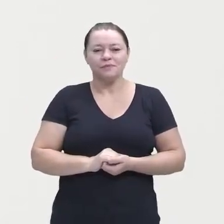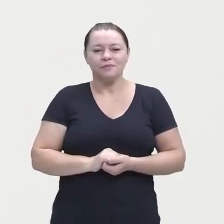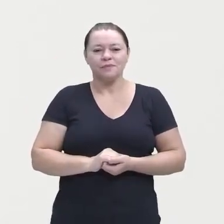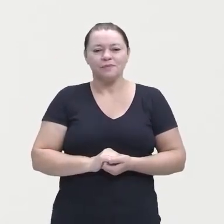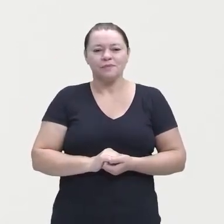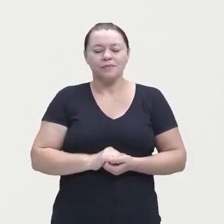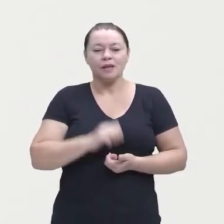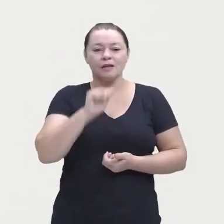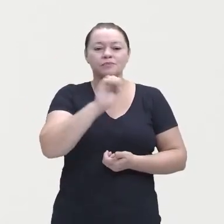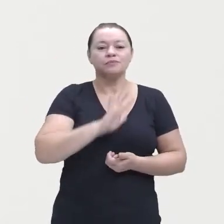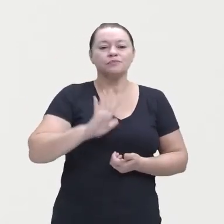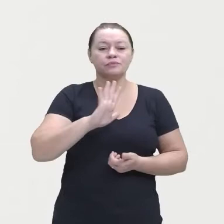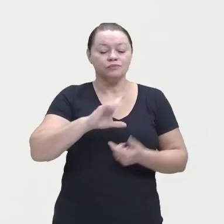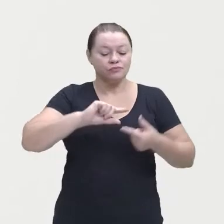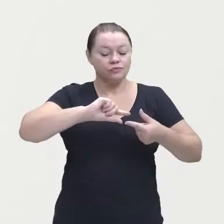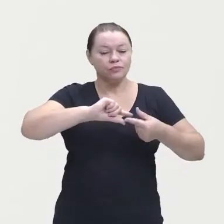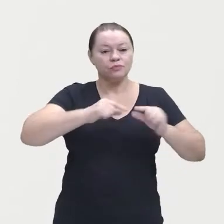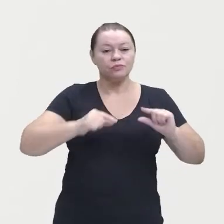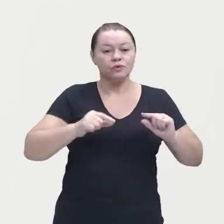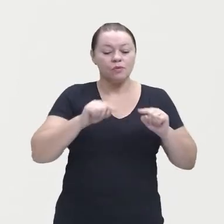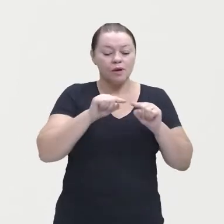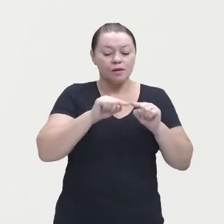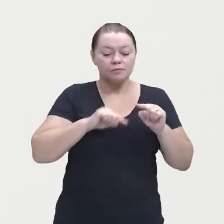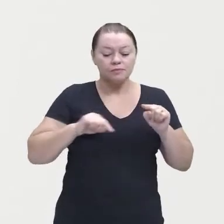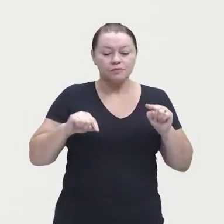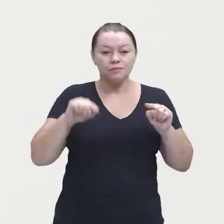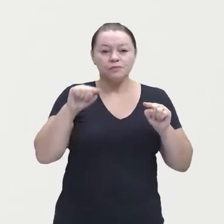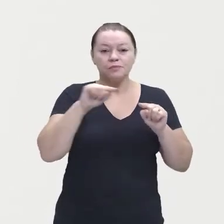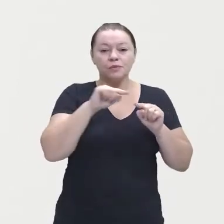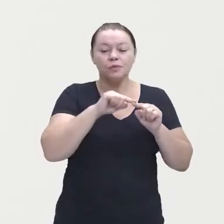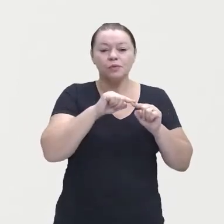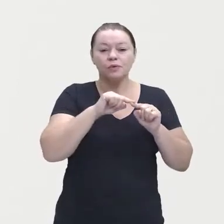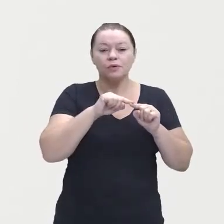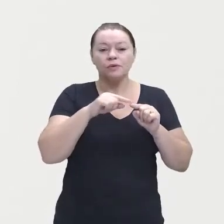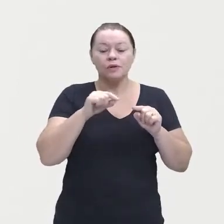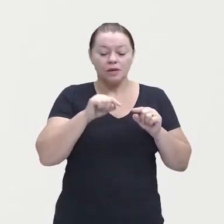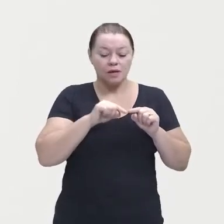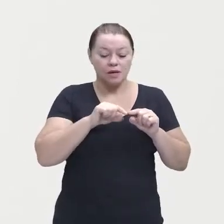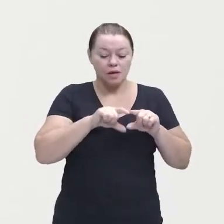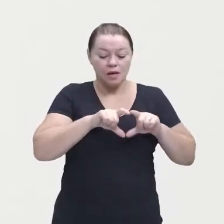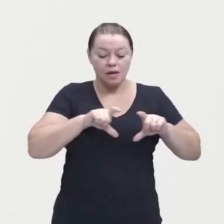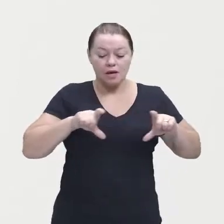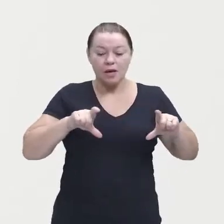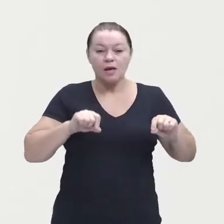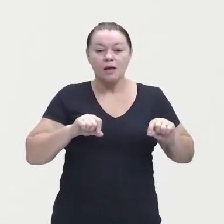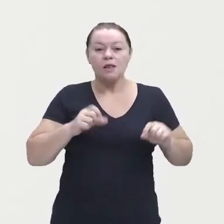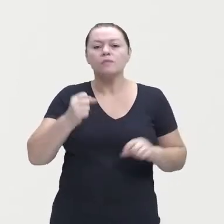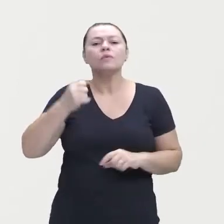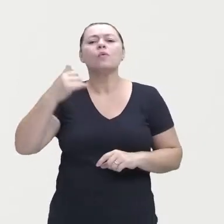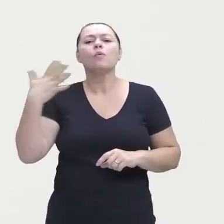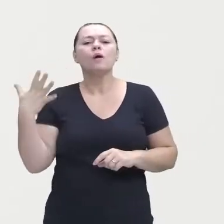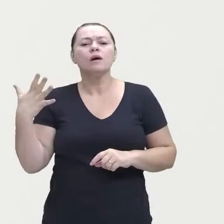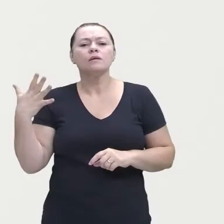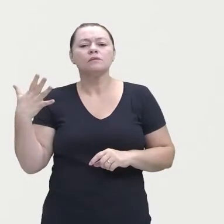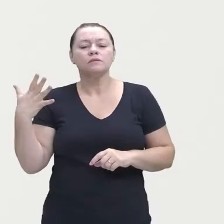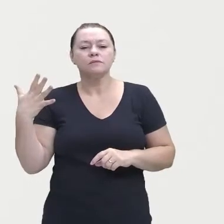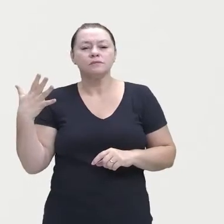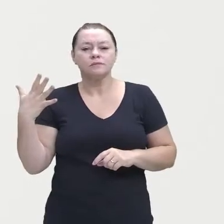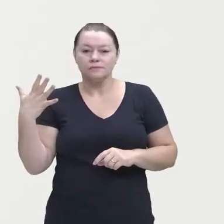Figura geométrica quadrado. Figura geométrica retângulo. Quantidade.